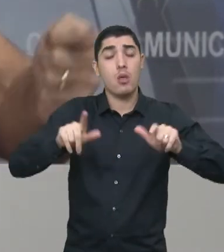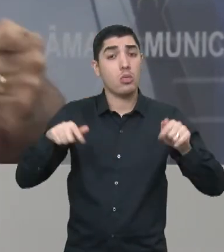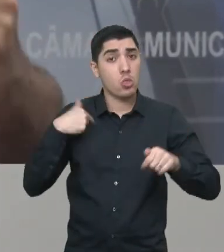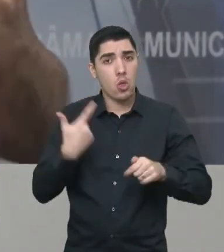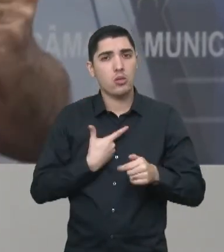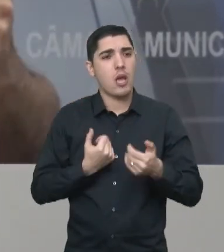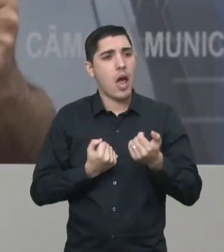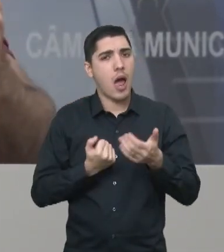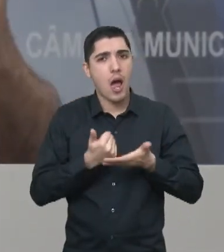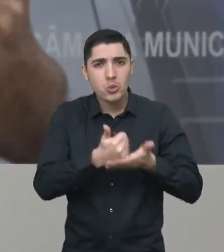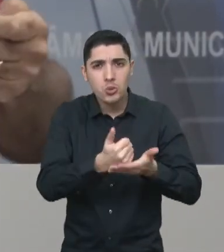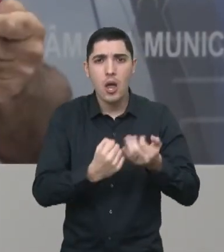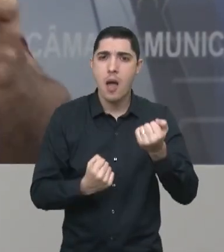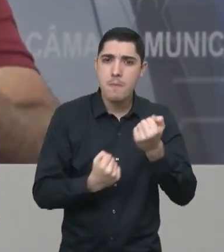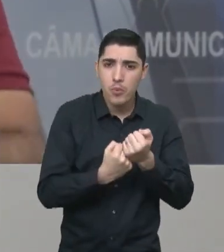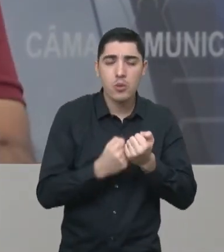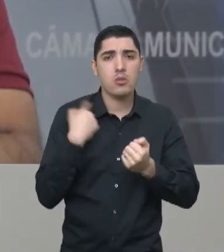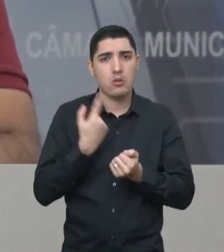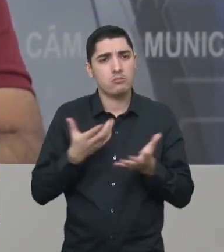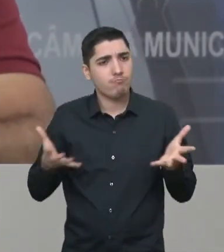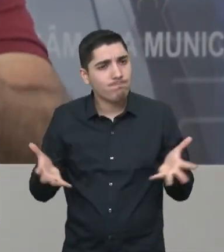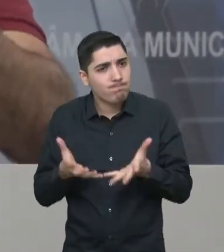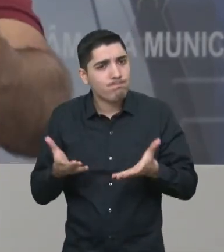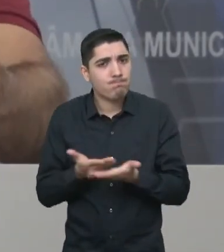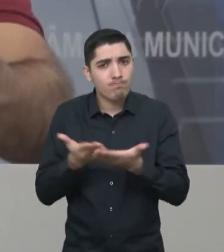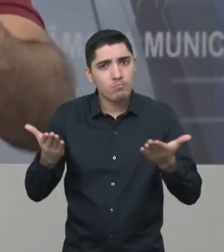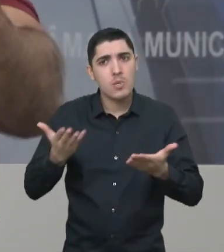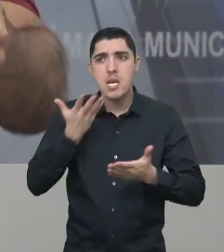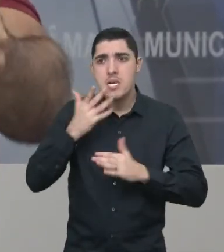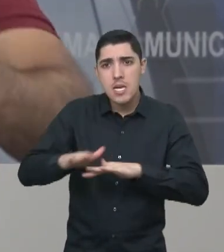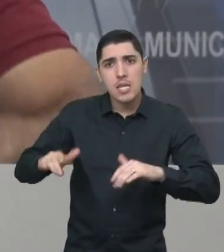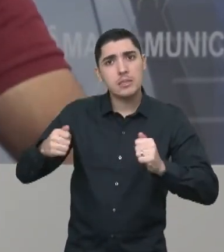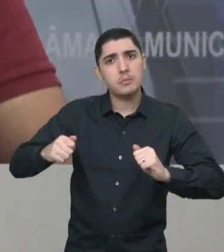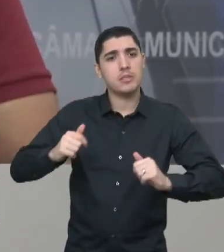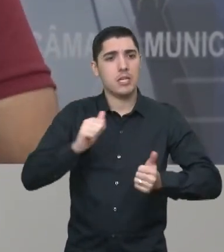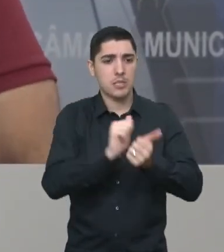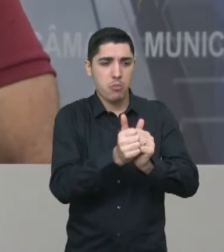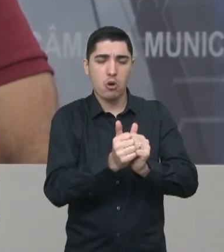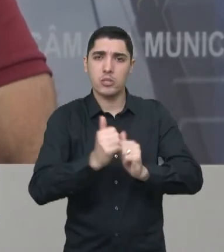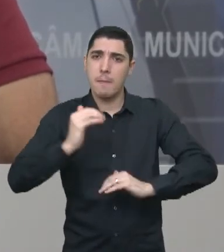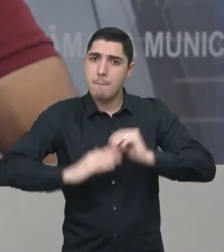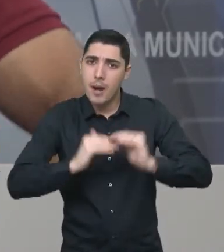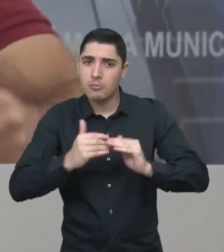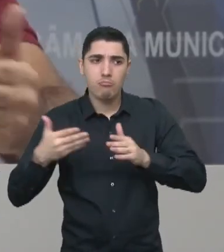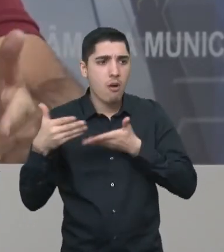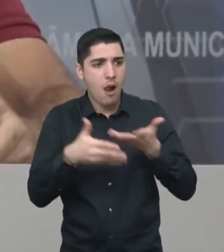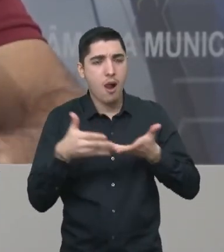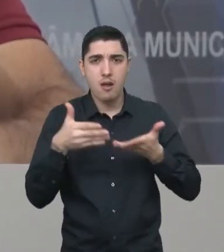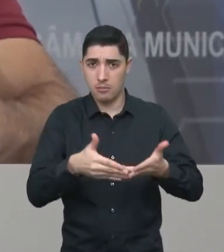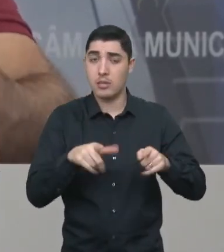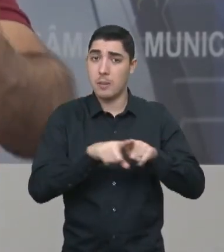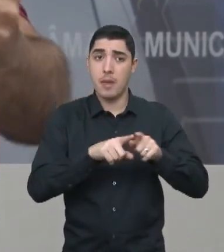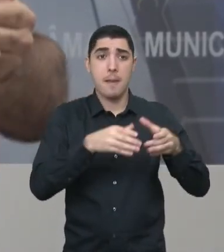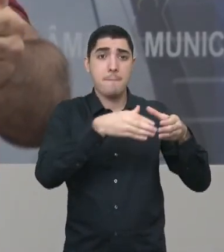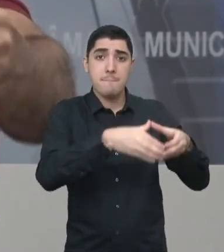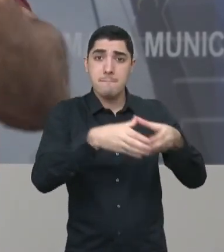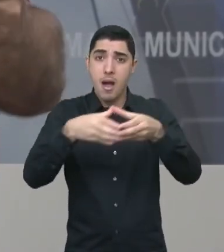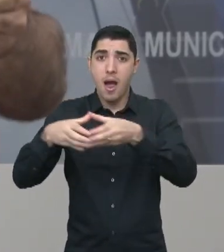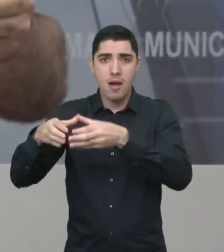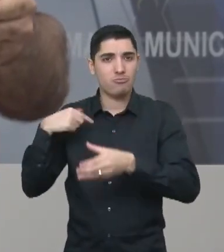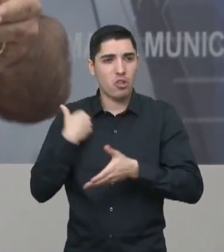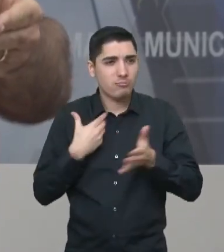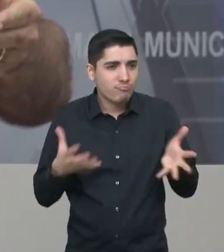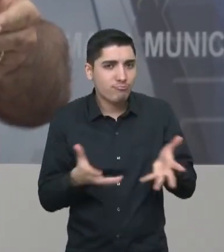vai incentivando a prática da criançada no esporte através das regiões, dos bairros, dos poliesportivos, vai levando que